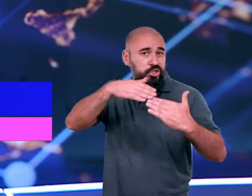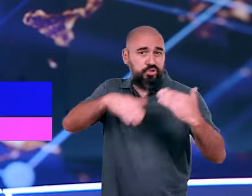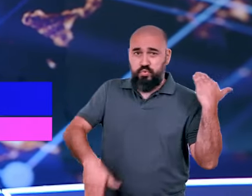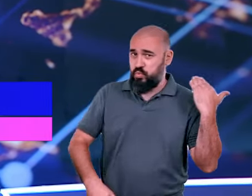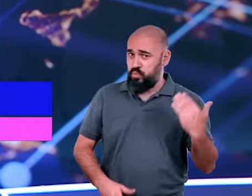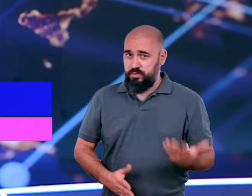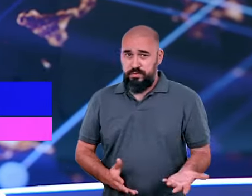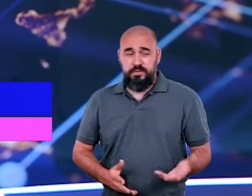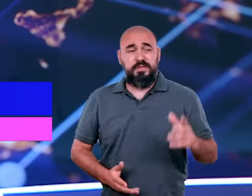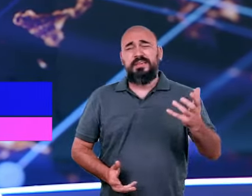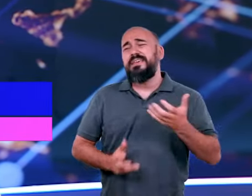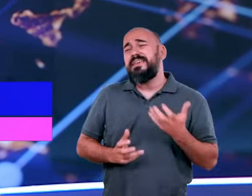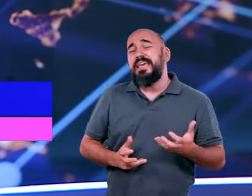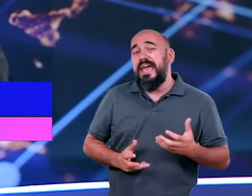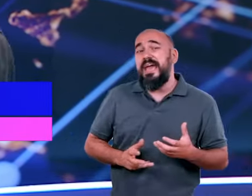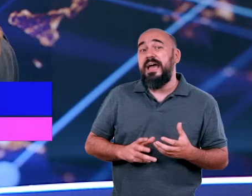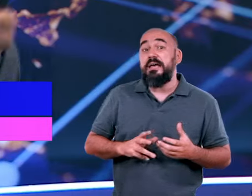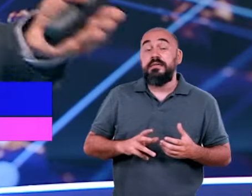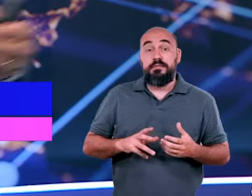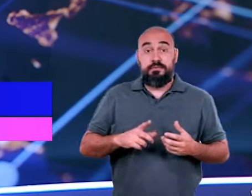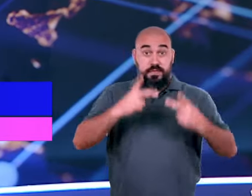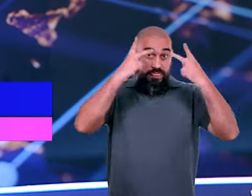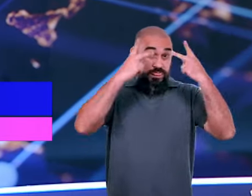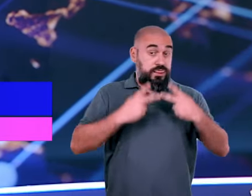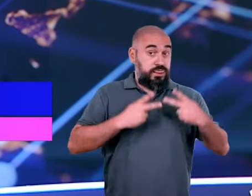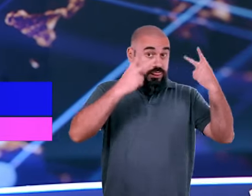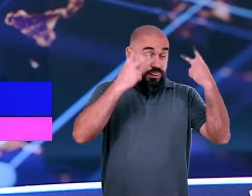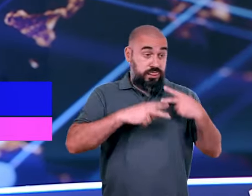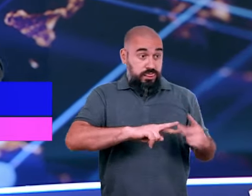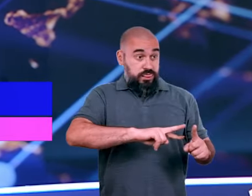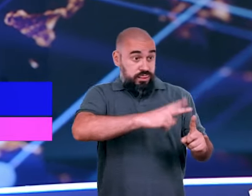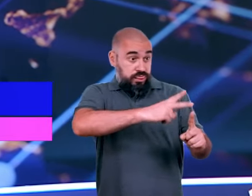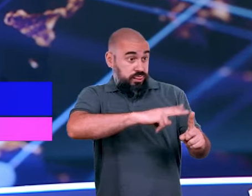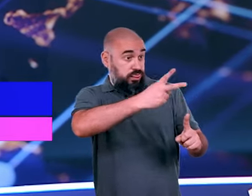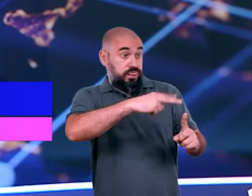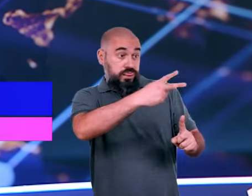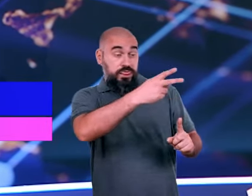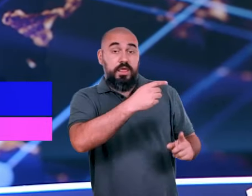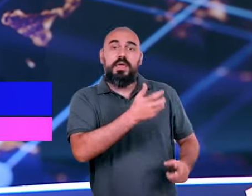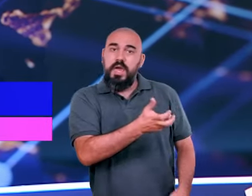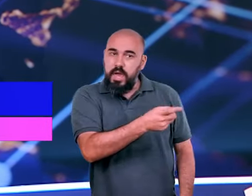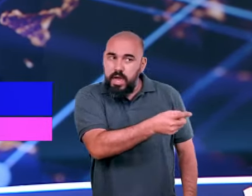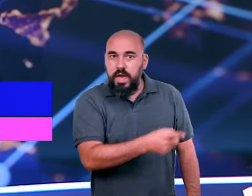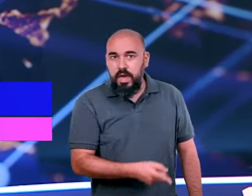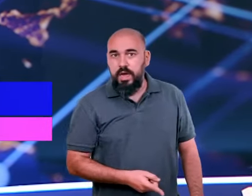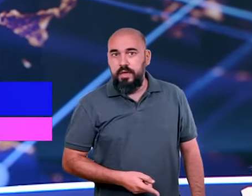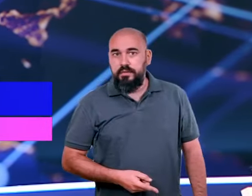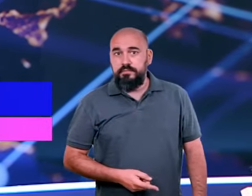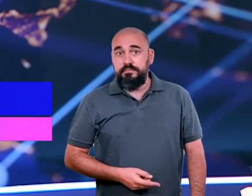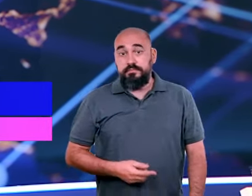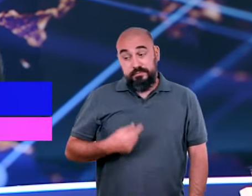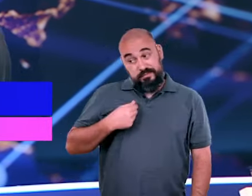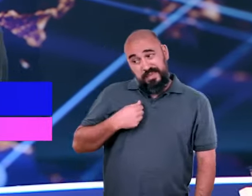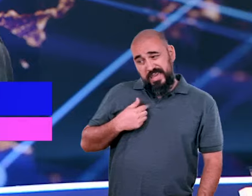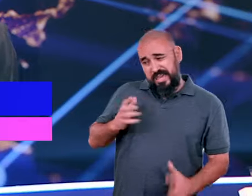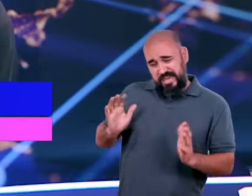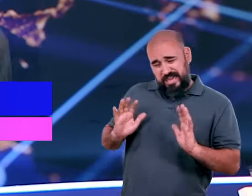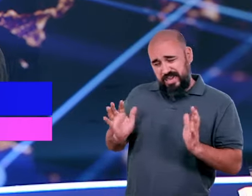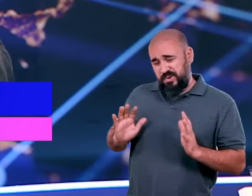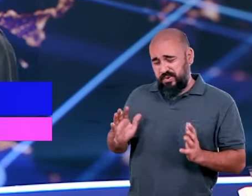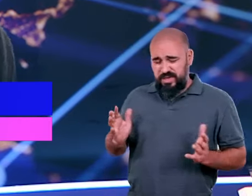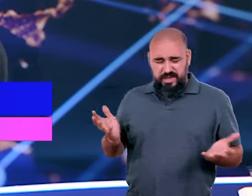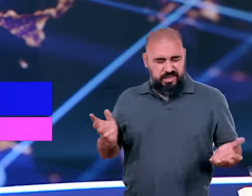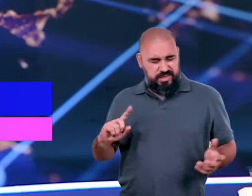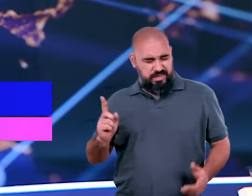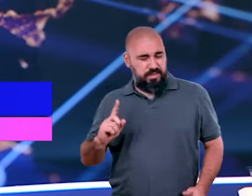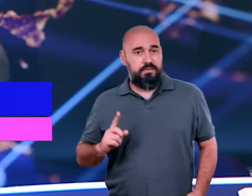verdade, uma justificativa para viver o seu egoísmo. É só isso. Querem uma justificativa porque não